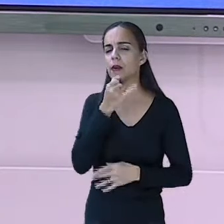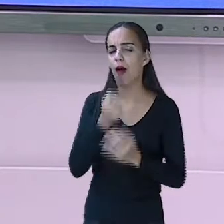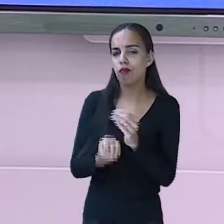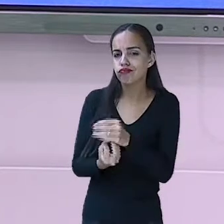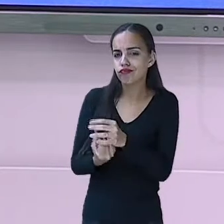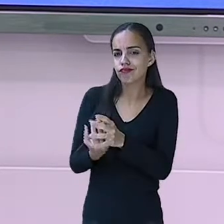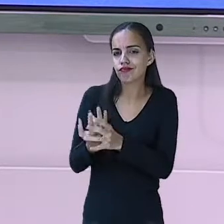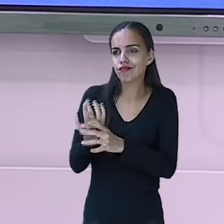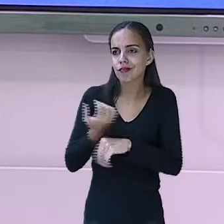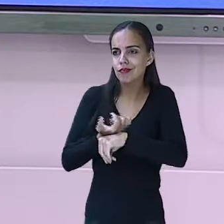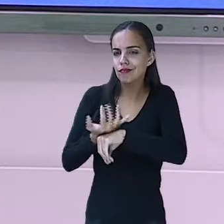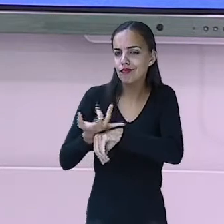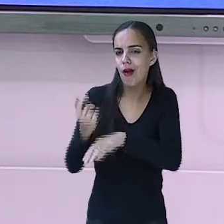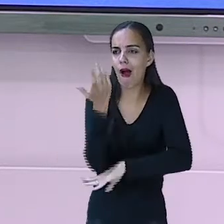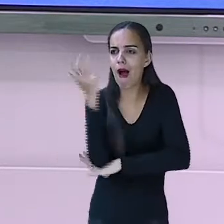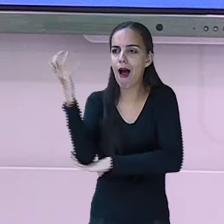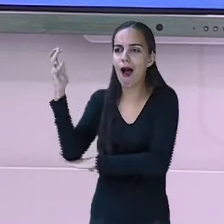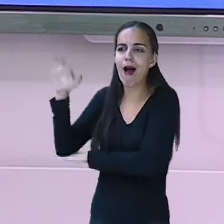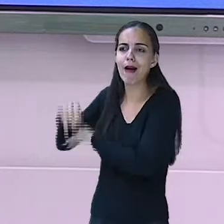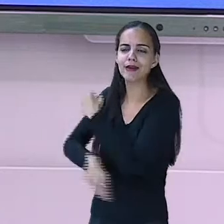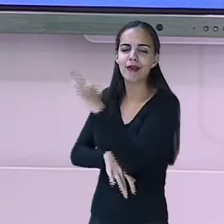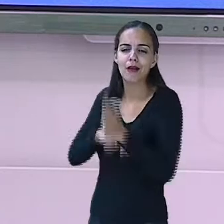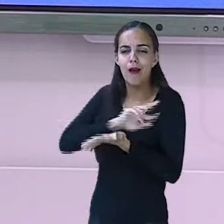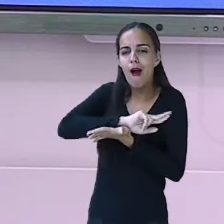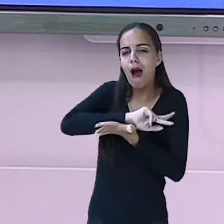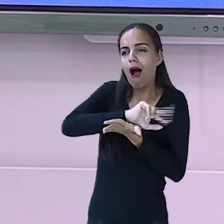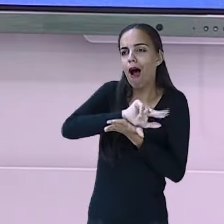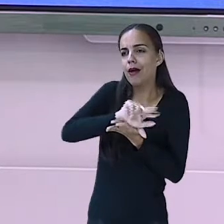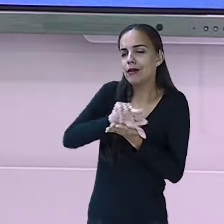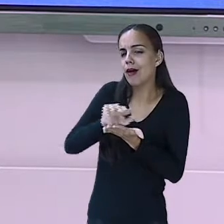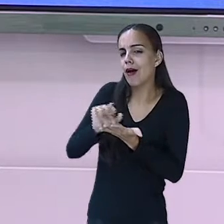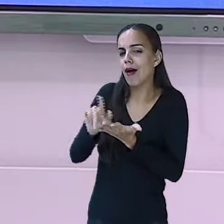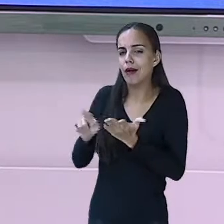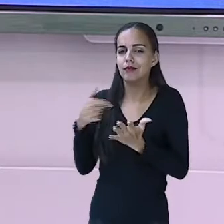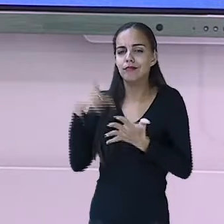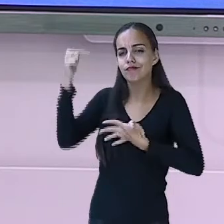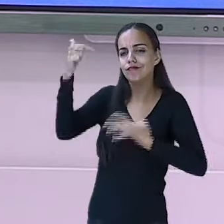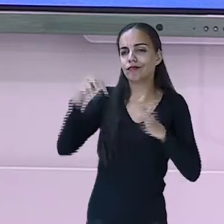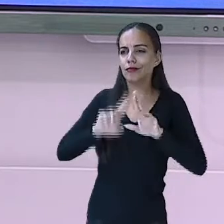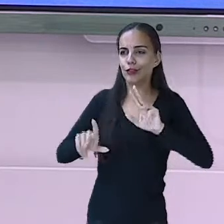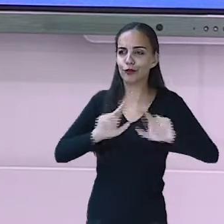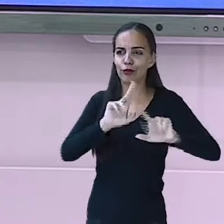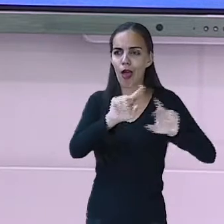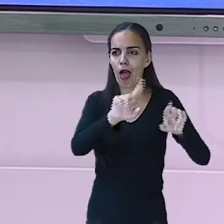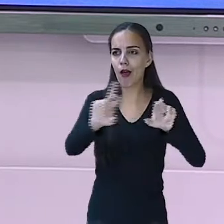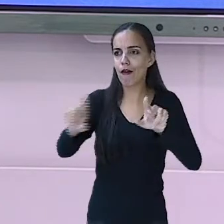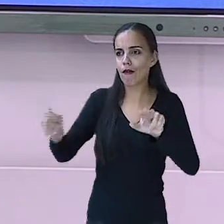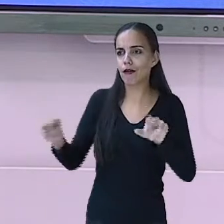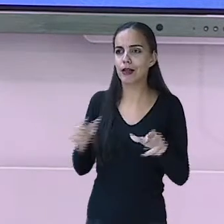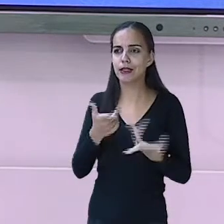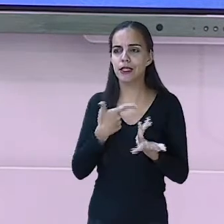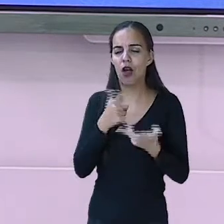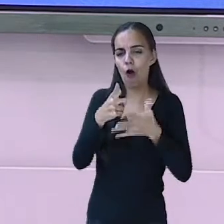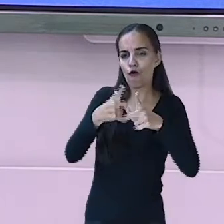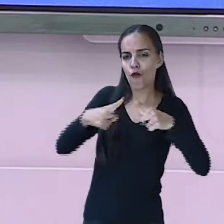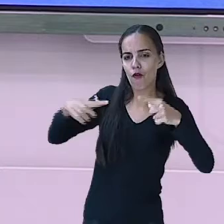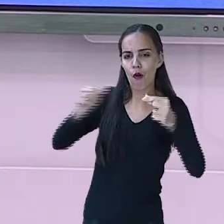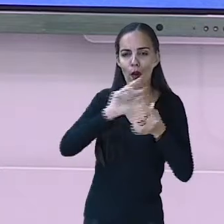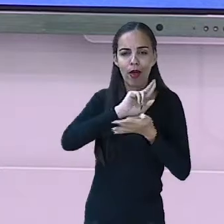plantas, árvores de variadas espécies, de variadas